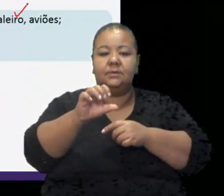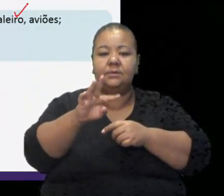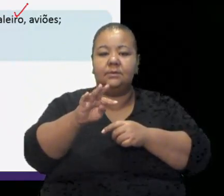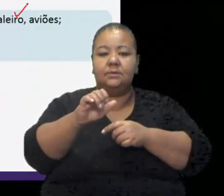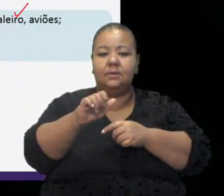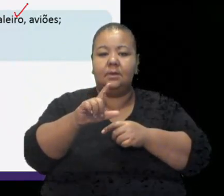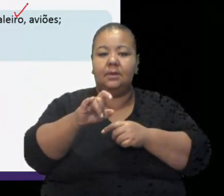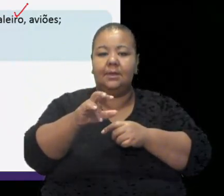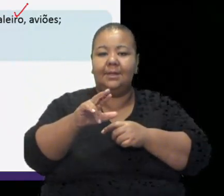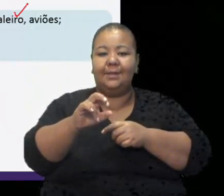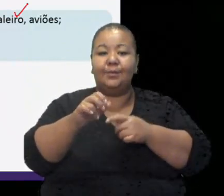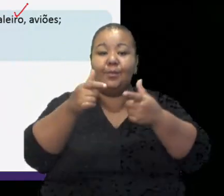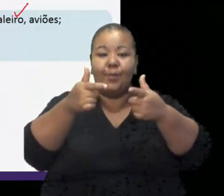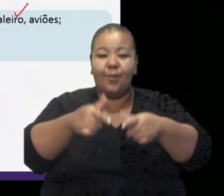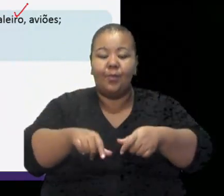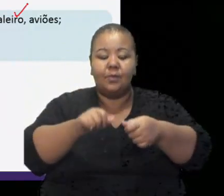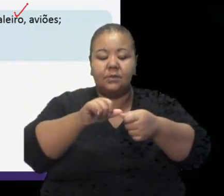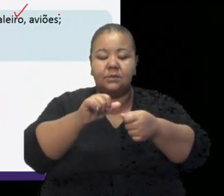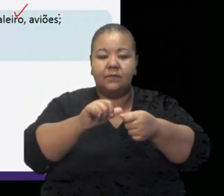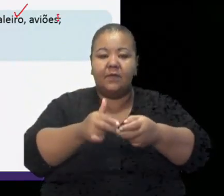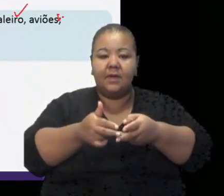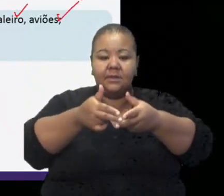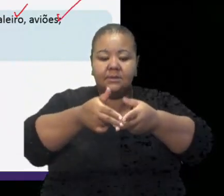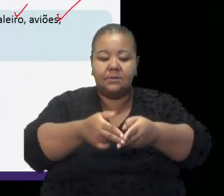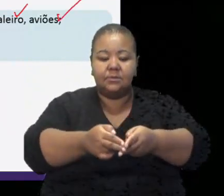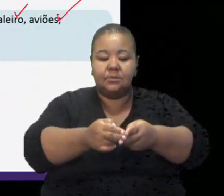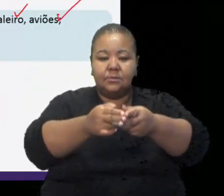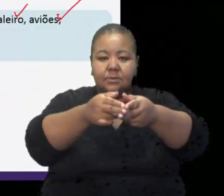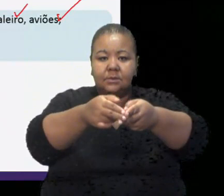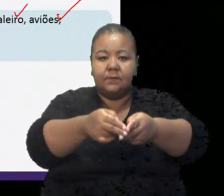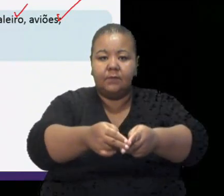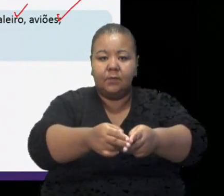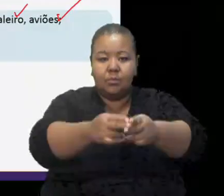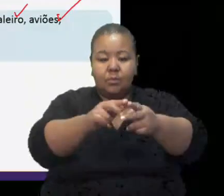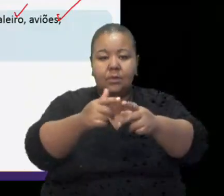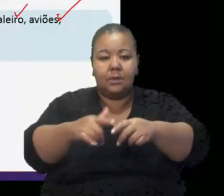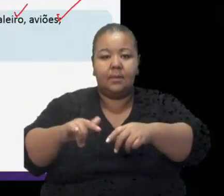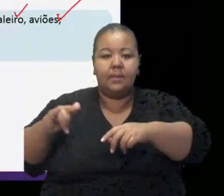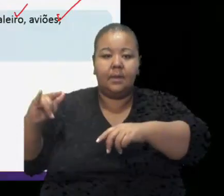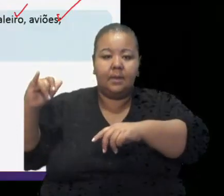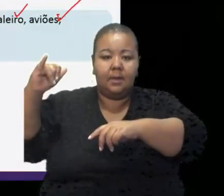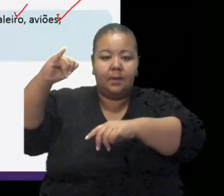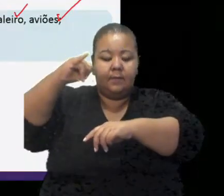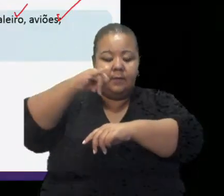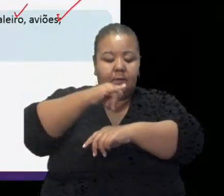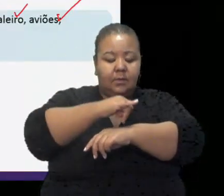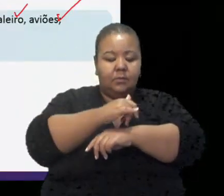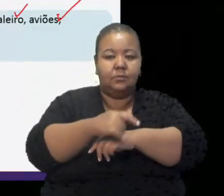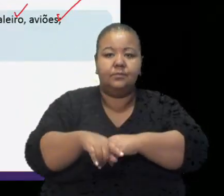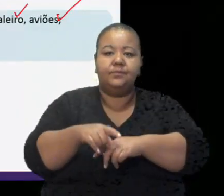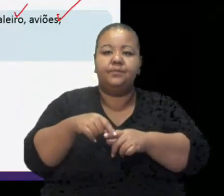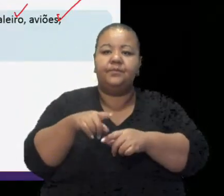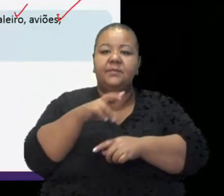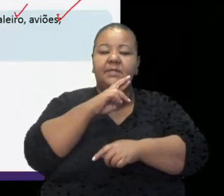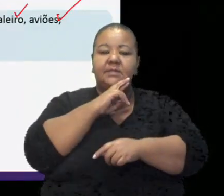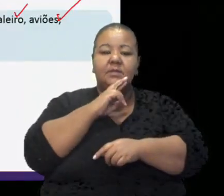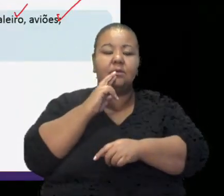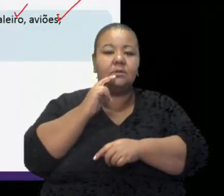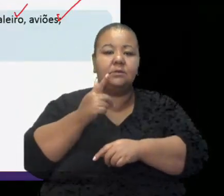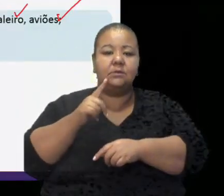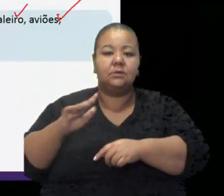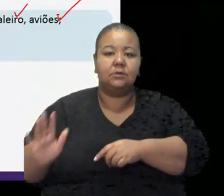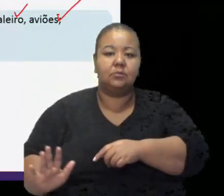o produto fica parado e tudo se move em volta dele, e também com grandes aviões. Restaurantes de alta classe